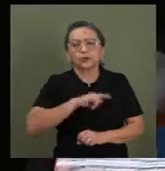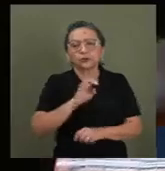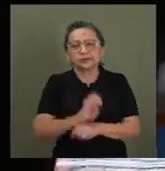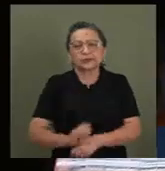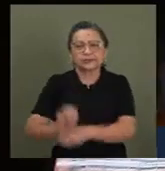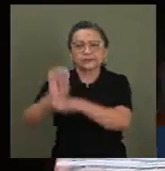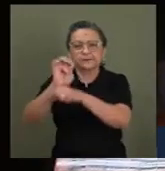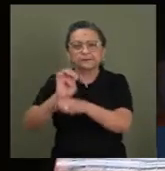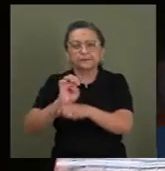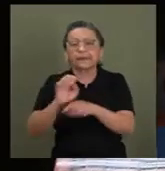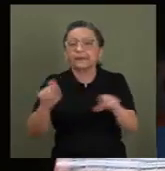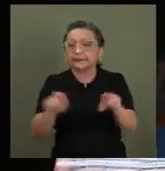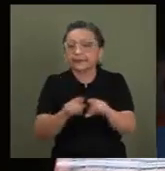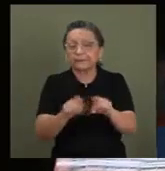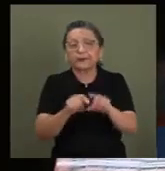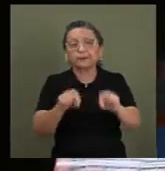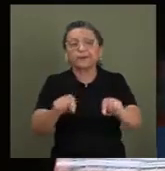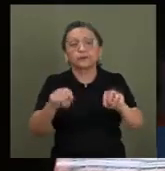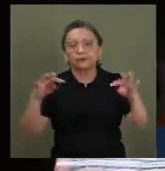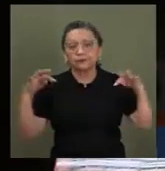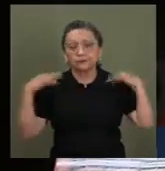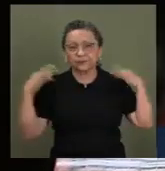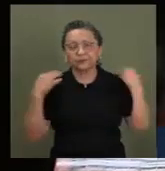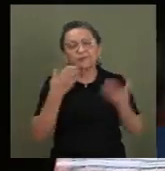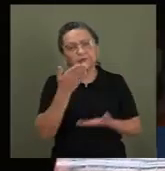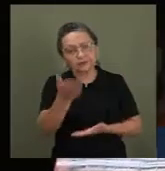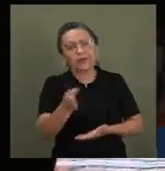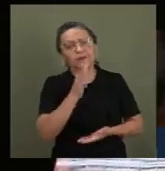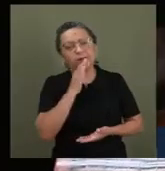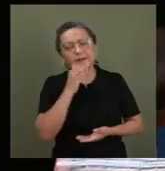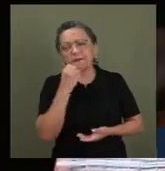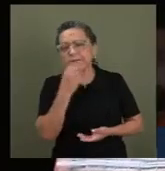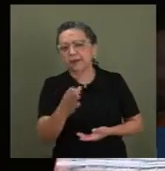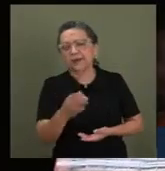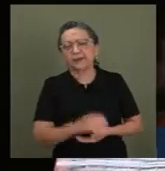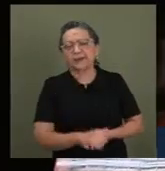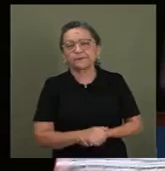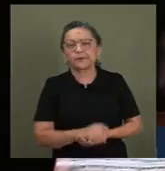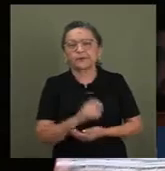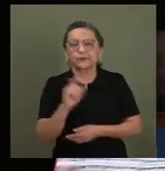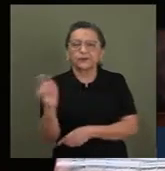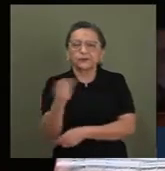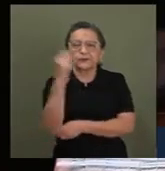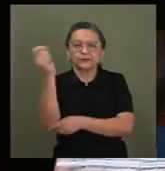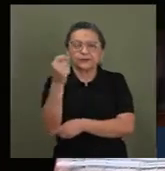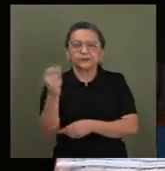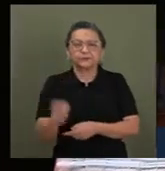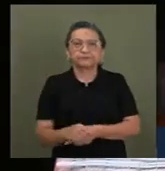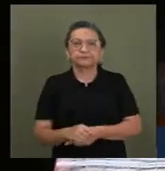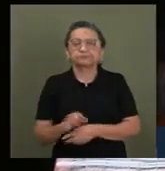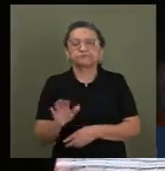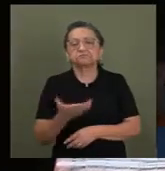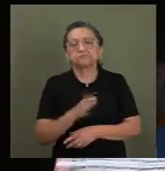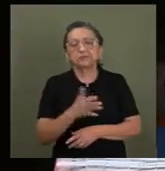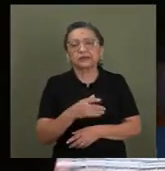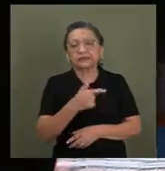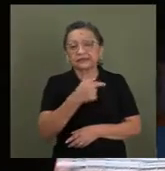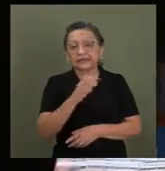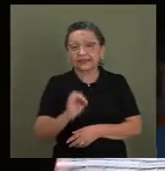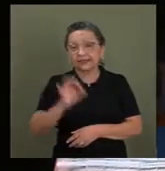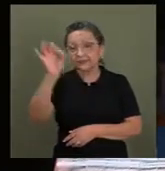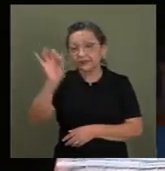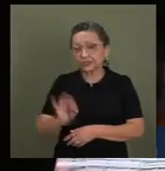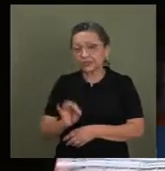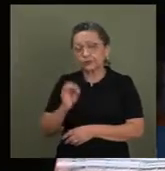estado, também pelo turismo. Vossa Excelência conhece bem o Rio Grande do Sul. Cerca de 70%